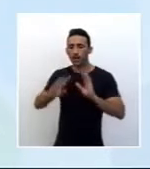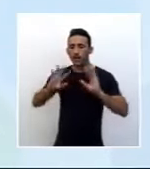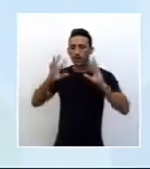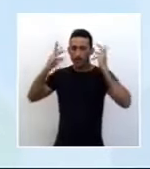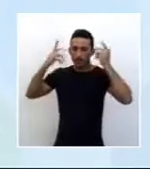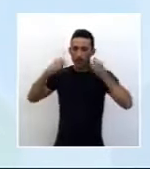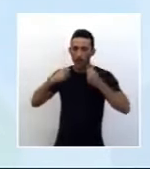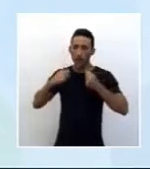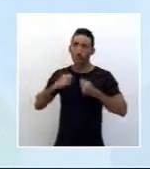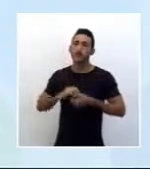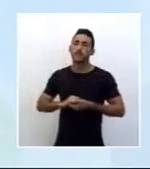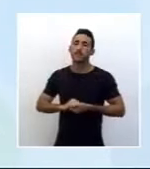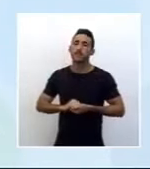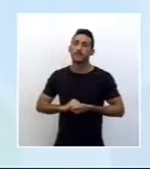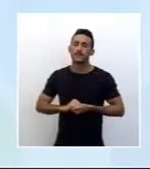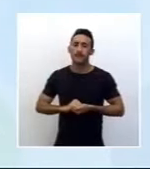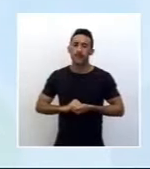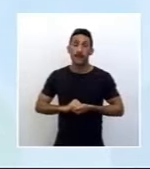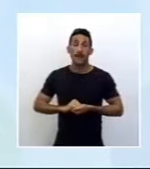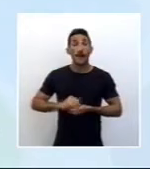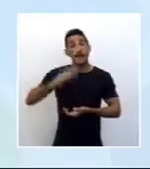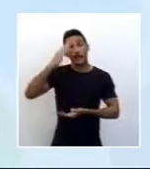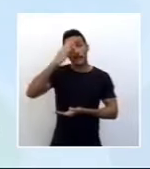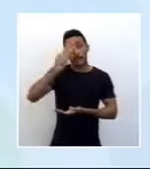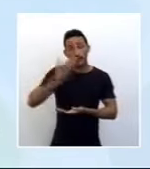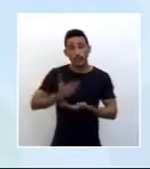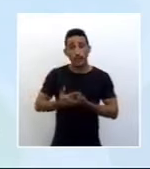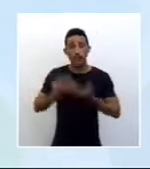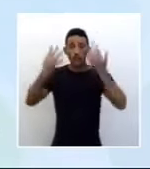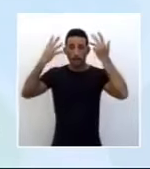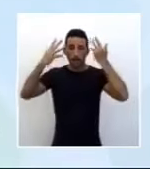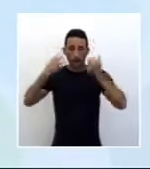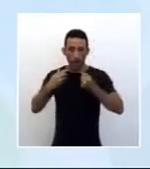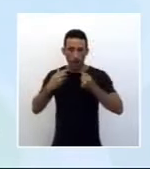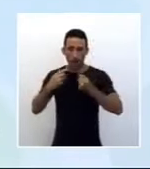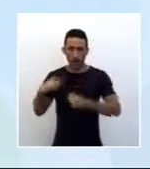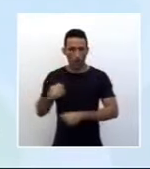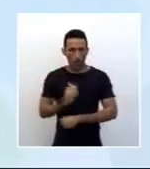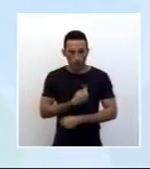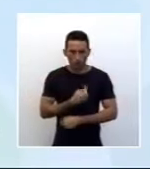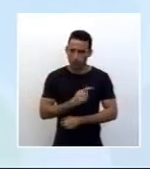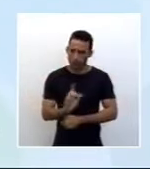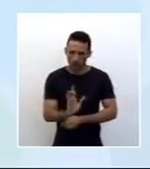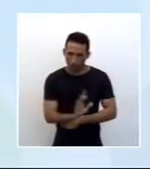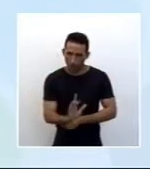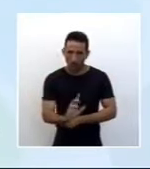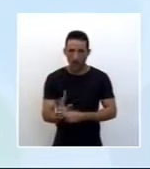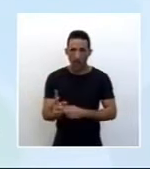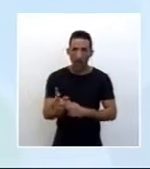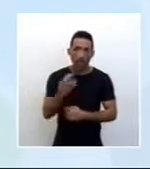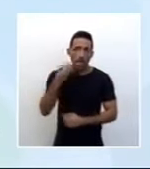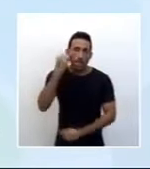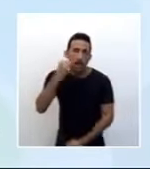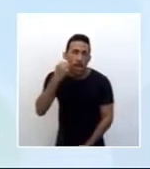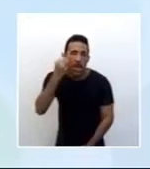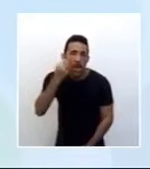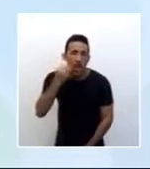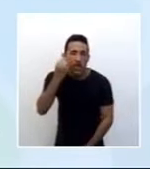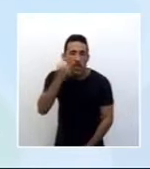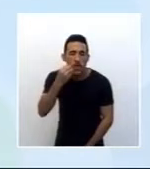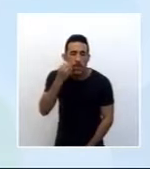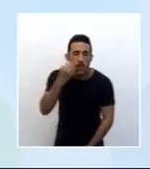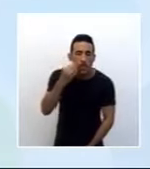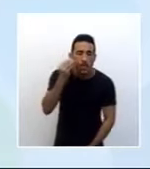our tudo experimentos eles acreditam que os animais não são nossos para nós fazermos esfria experiências